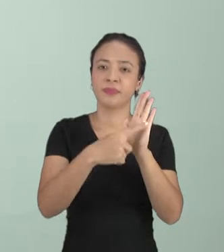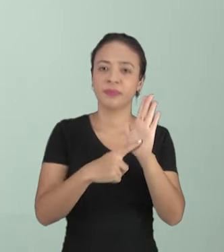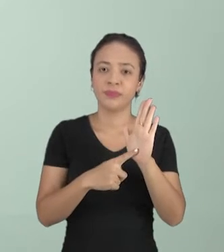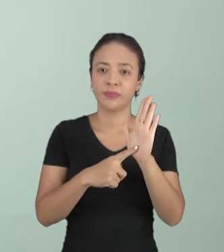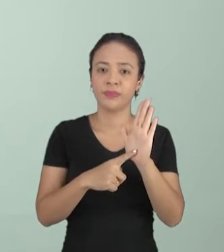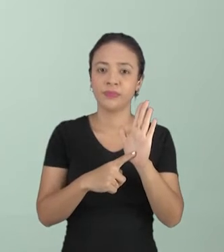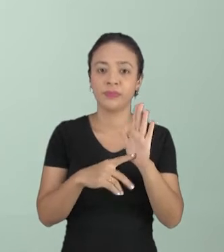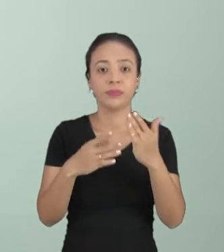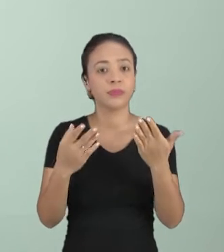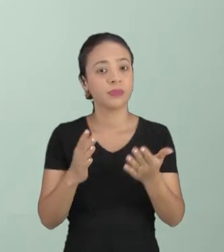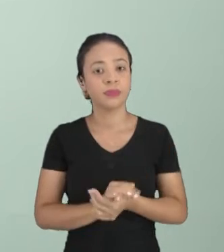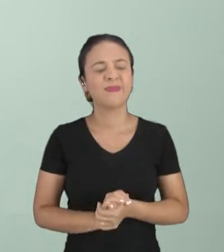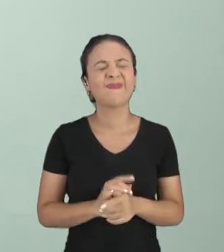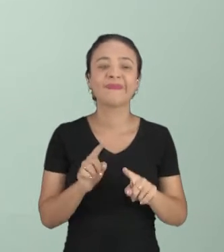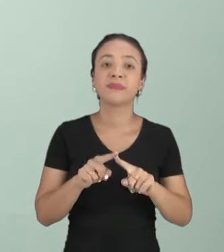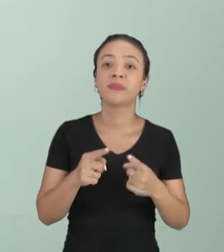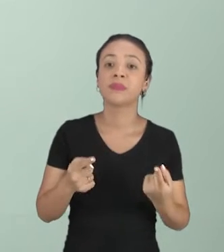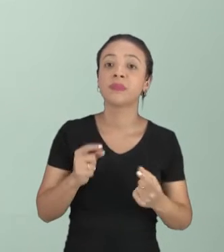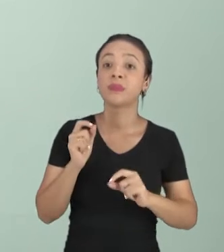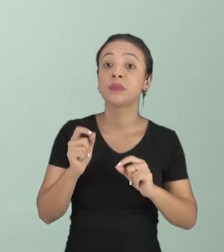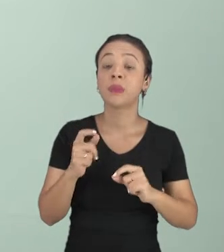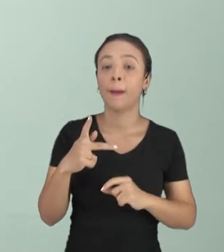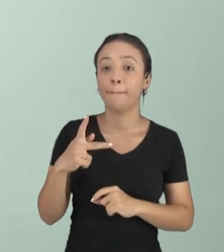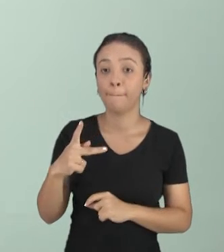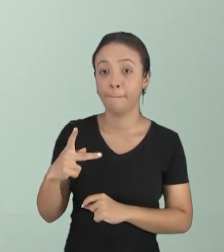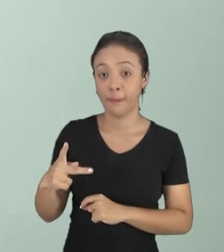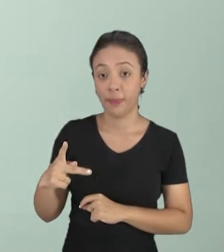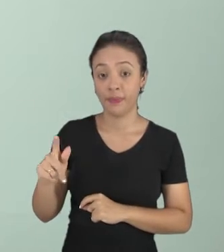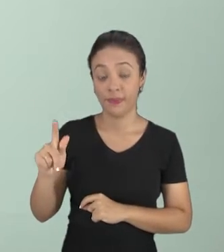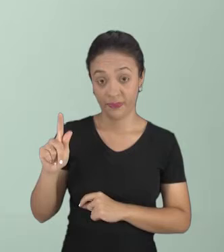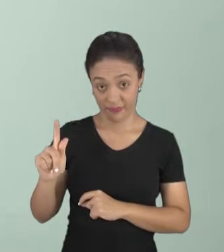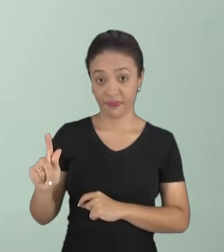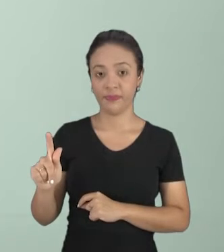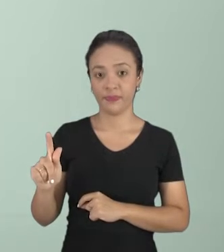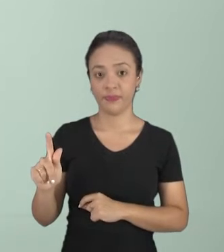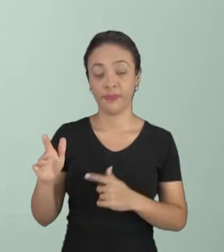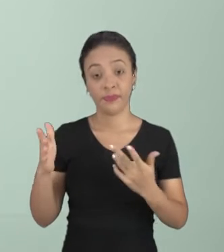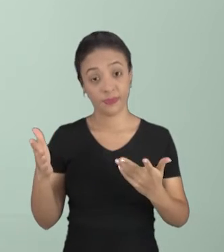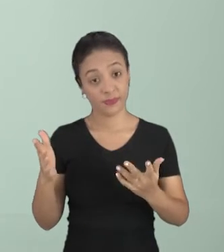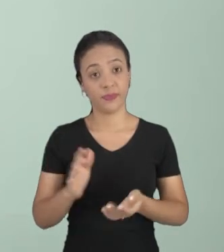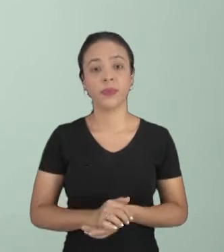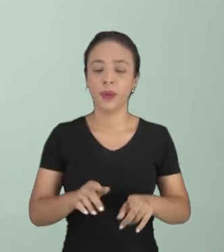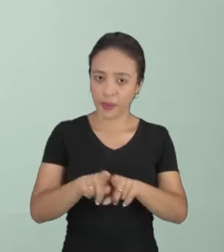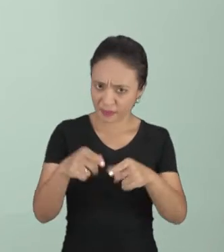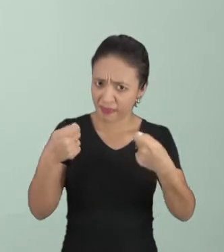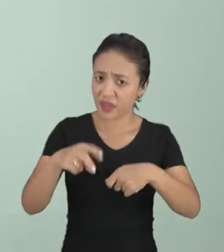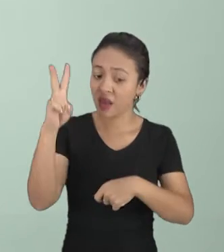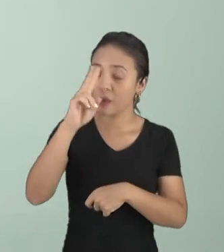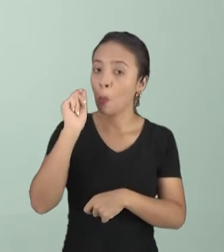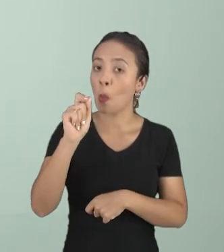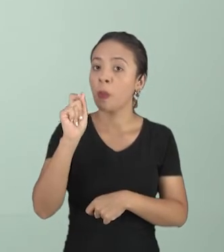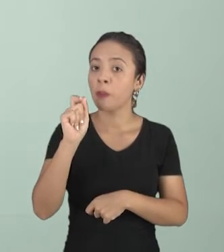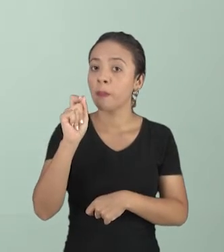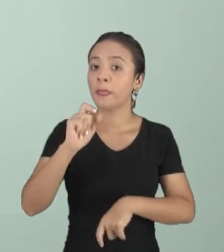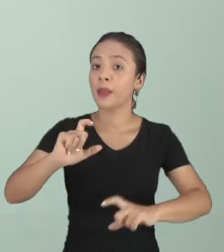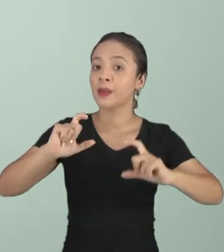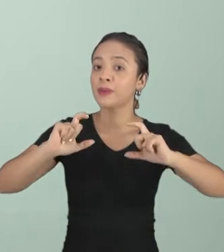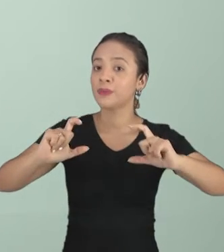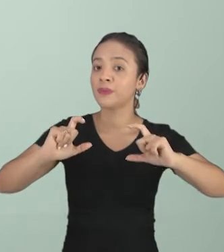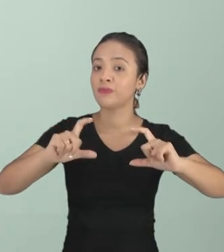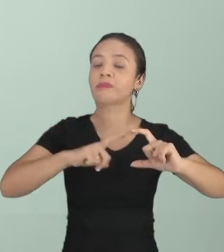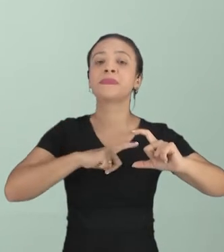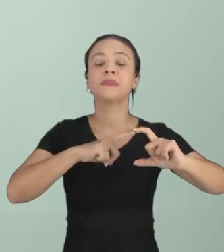Mas, como se trata de progressão geométrica, a gente também tem que lembrar da